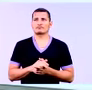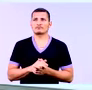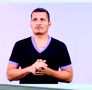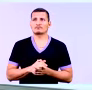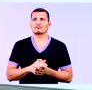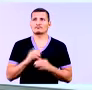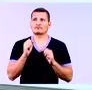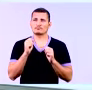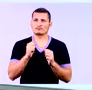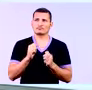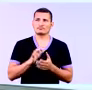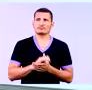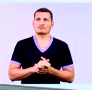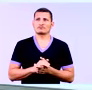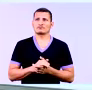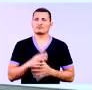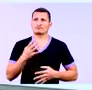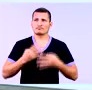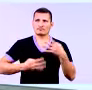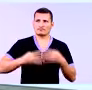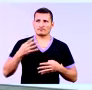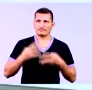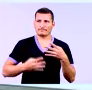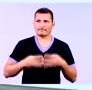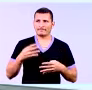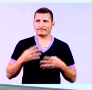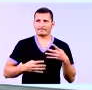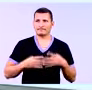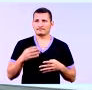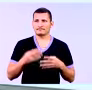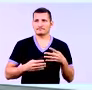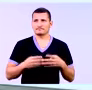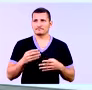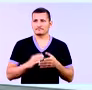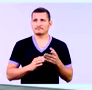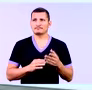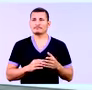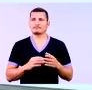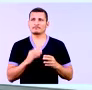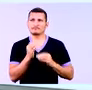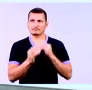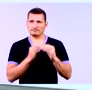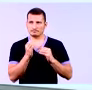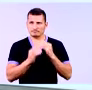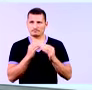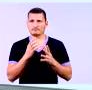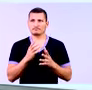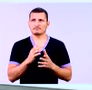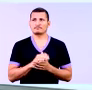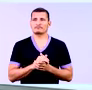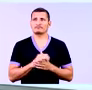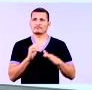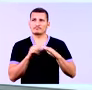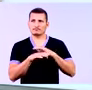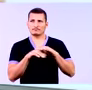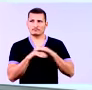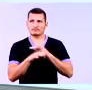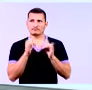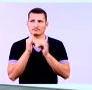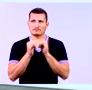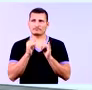intempéries possam atrapalhar a consistência do banco de dados, a integridade dos dados armazenados, é